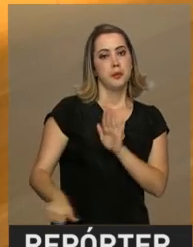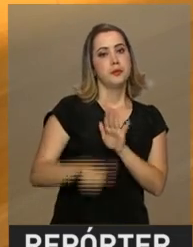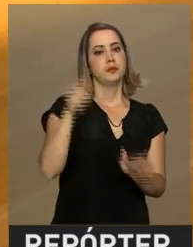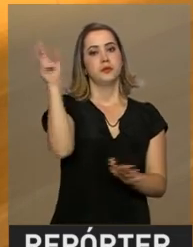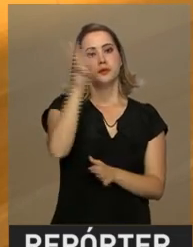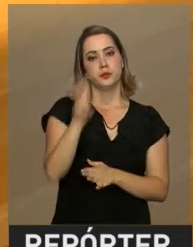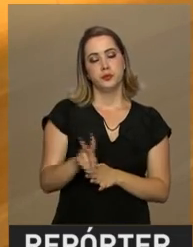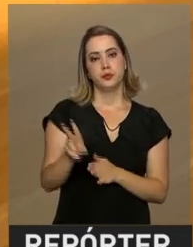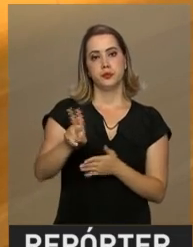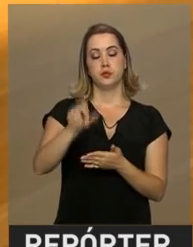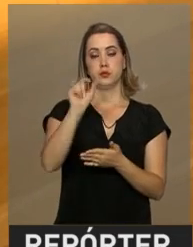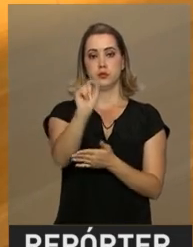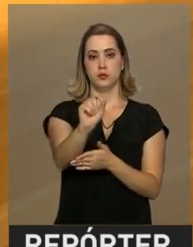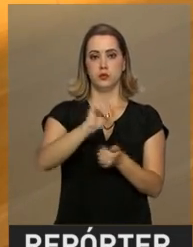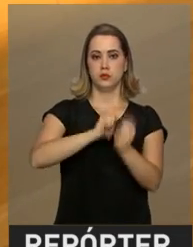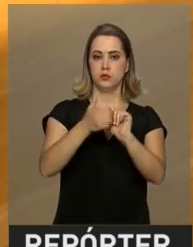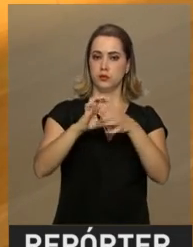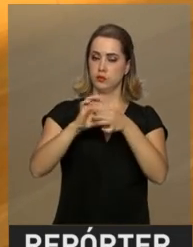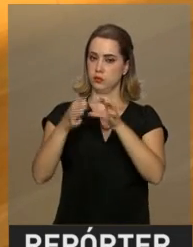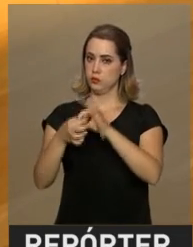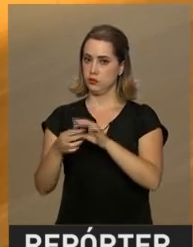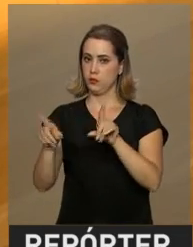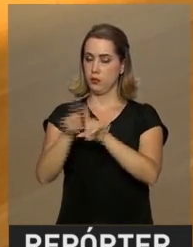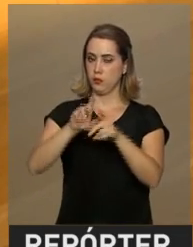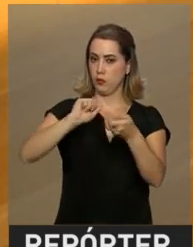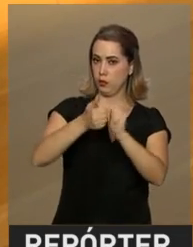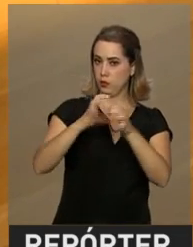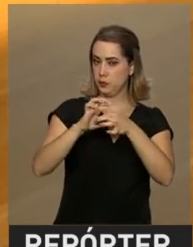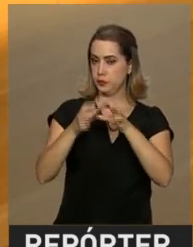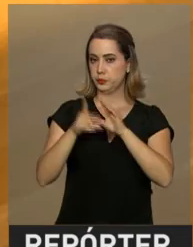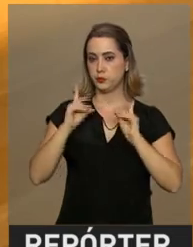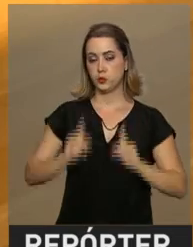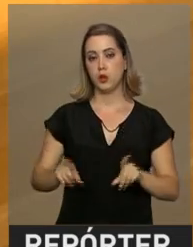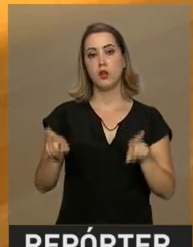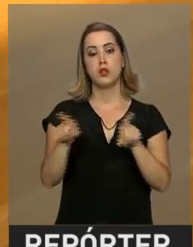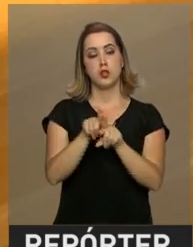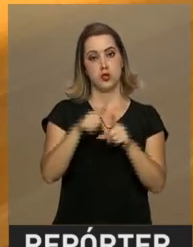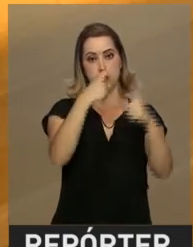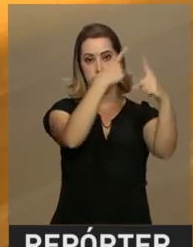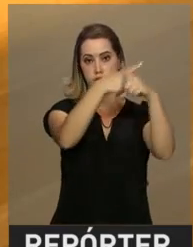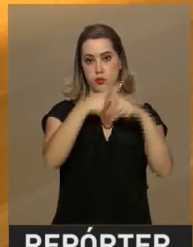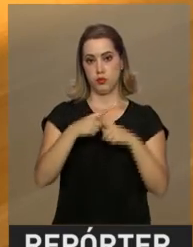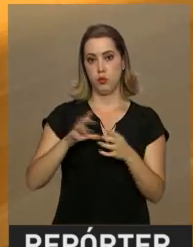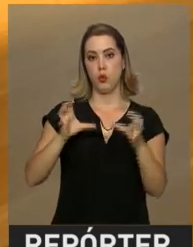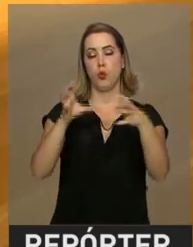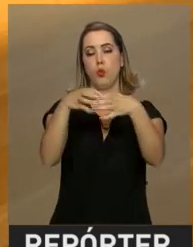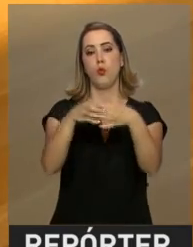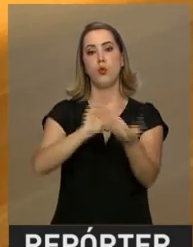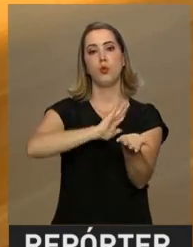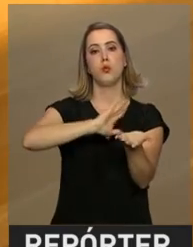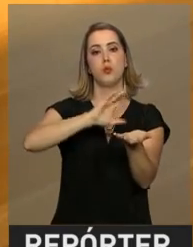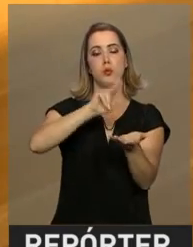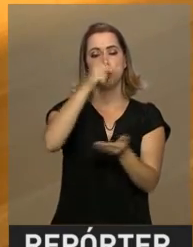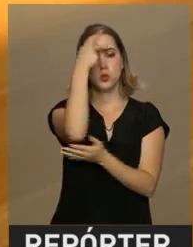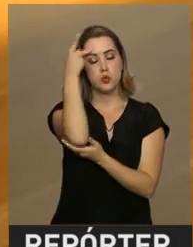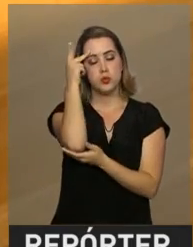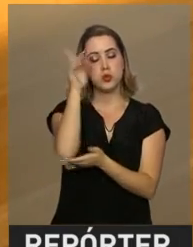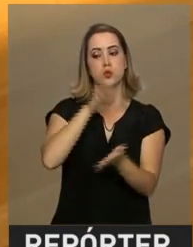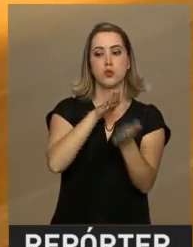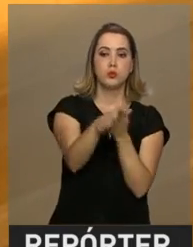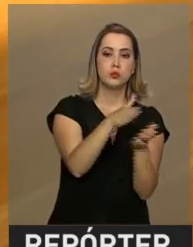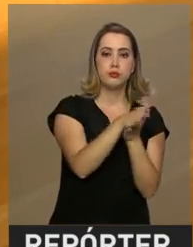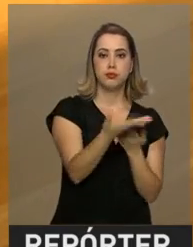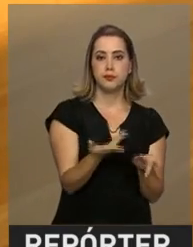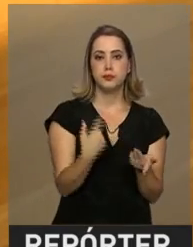janeiro tiveram equipes de refugiados disputando os jogos e que o congresso brasileiro analisa uma nova lei de imigração